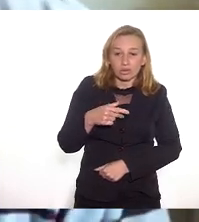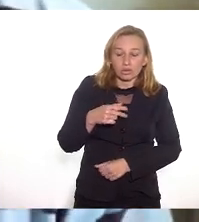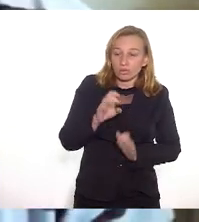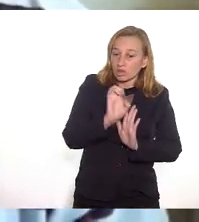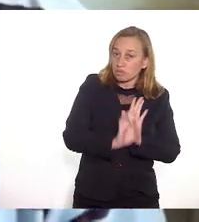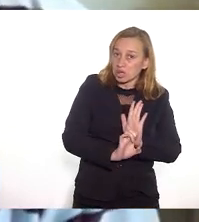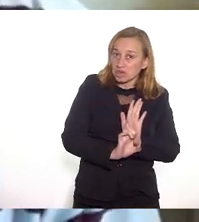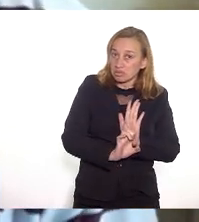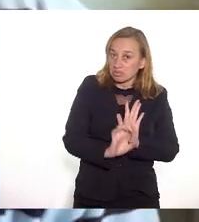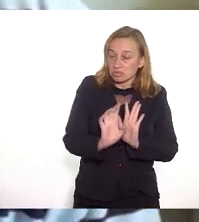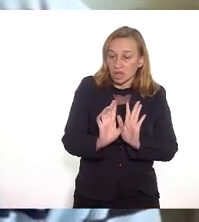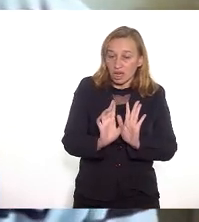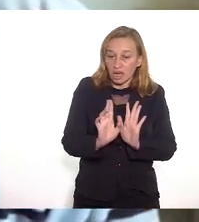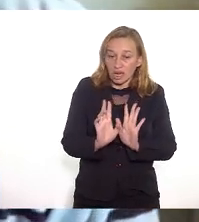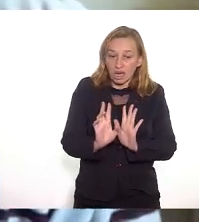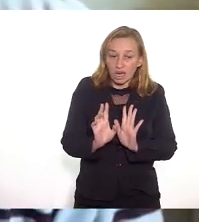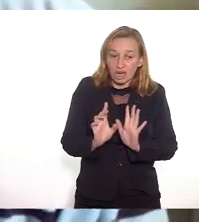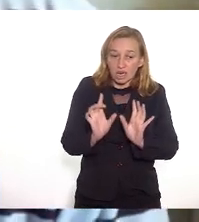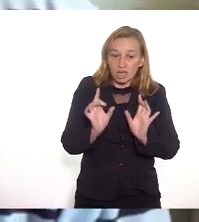está fazendo essa